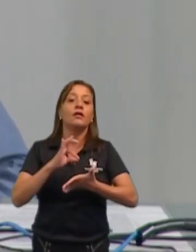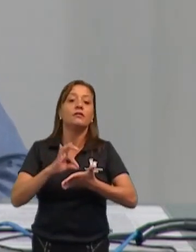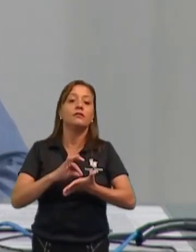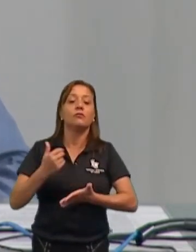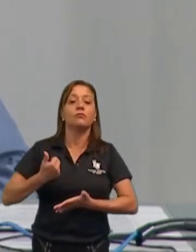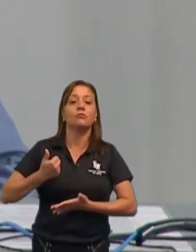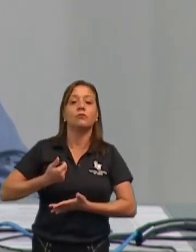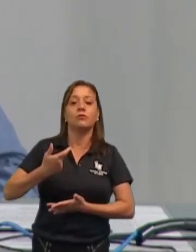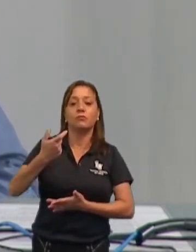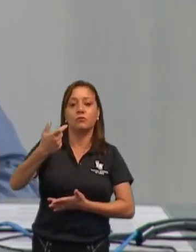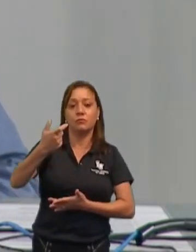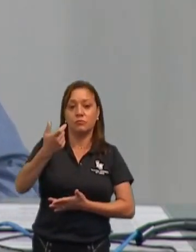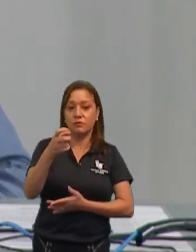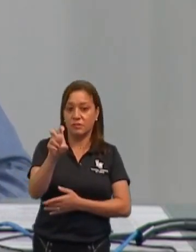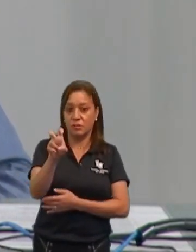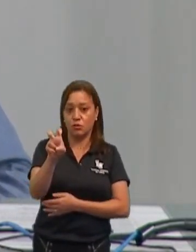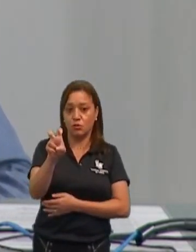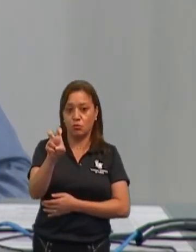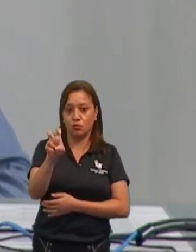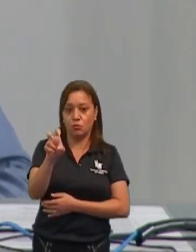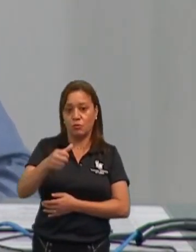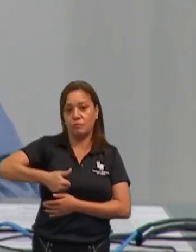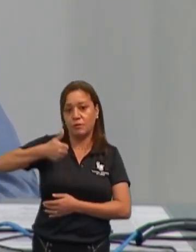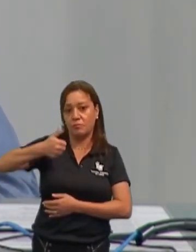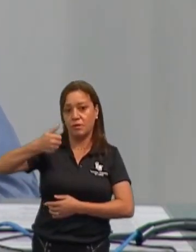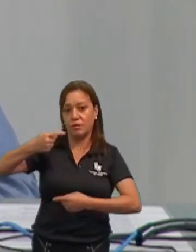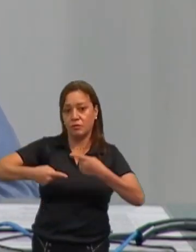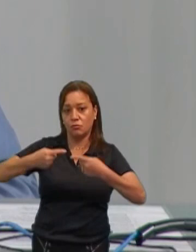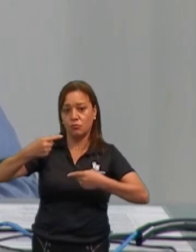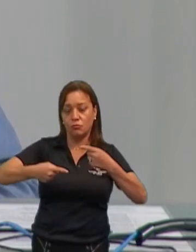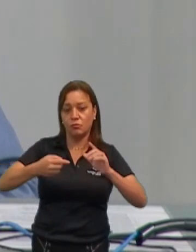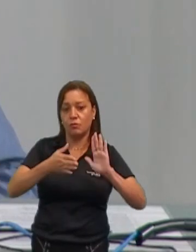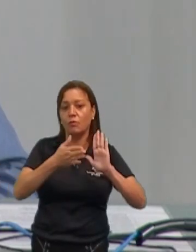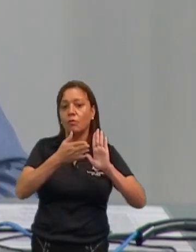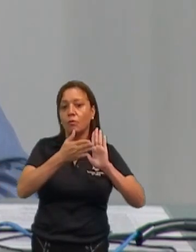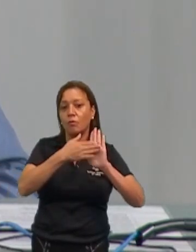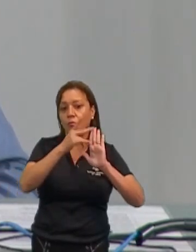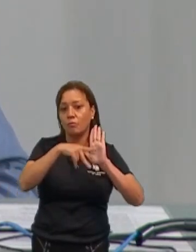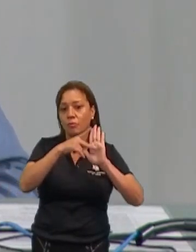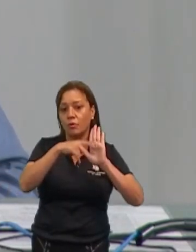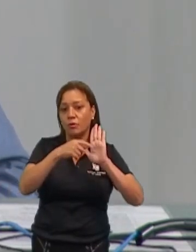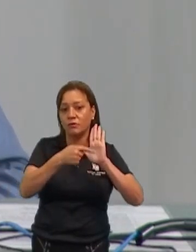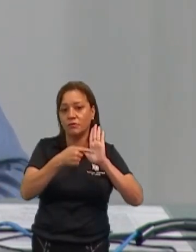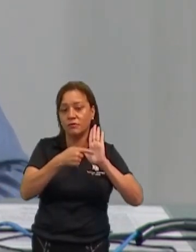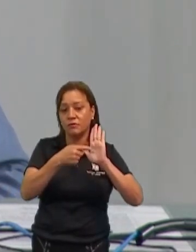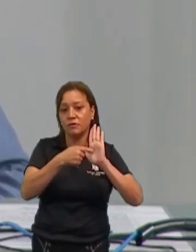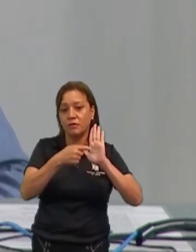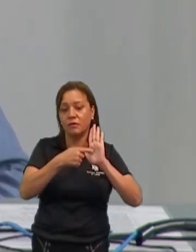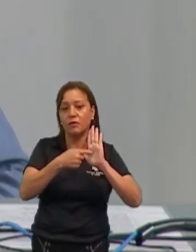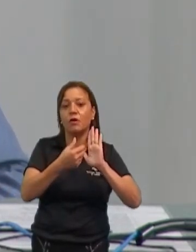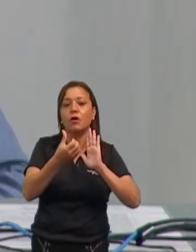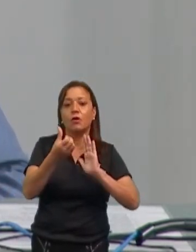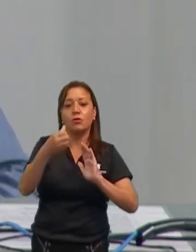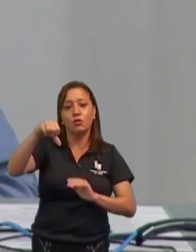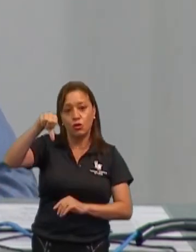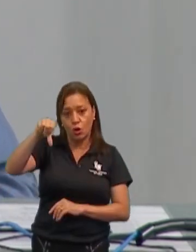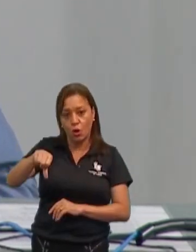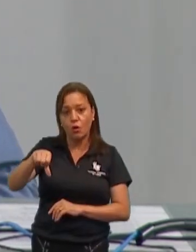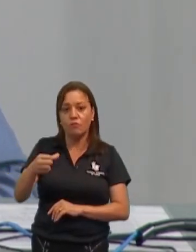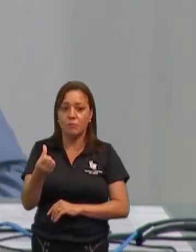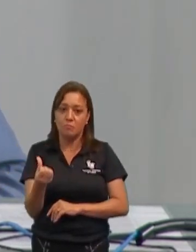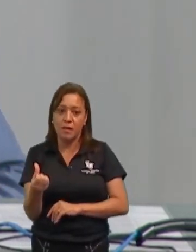vereadores. Número 5, primeira discussão. Processo 9909 de 2023 altera